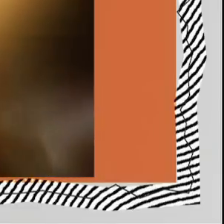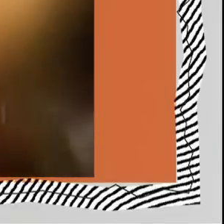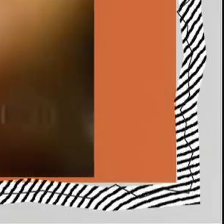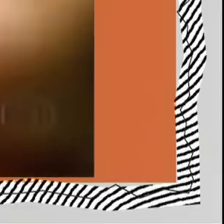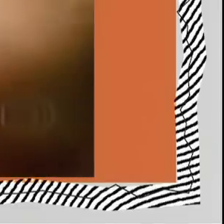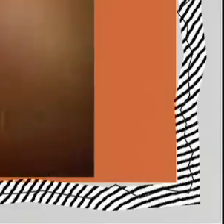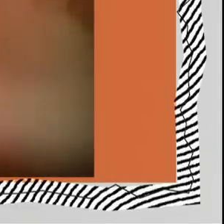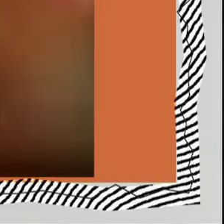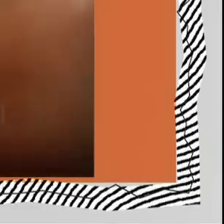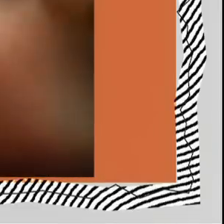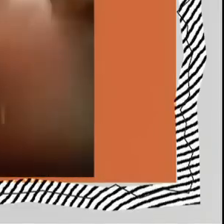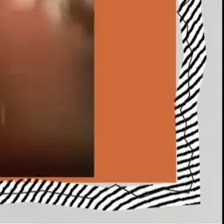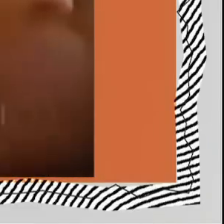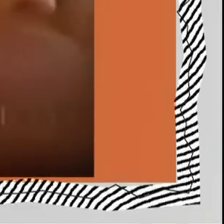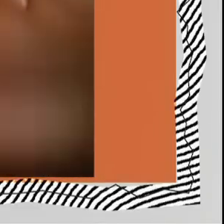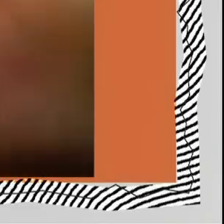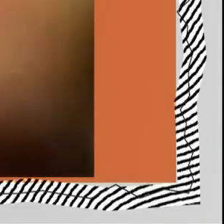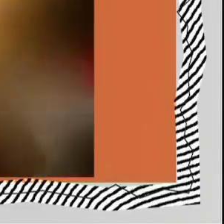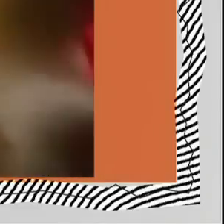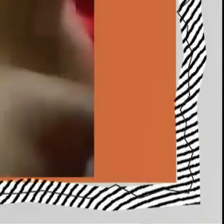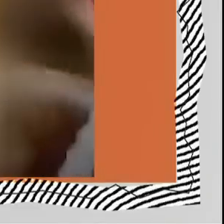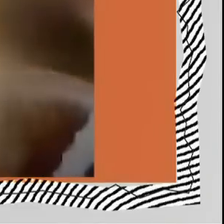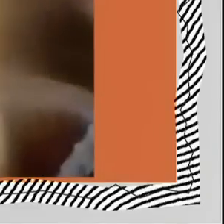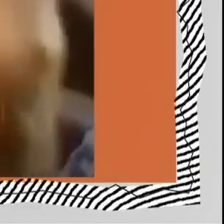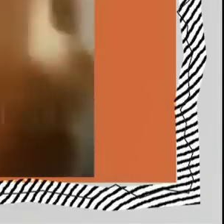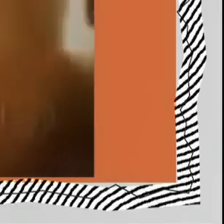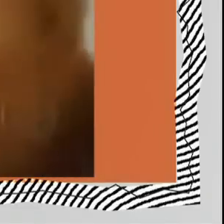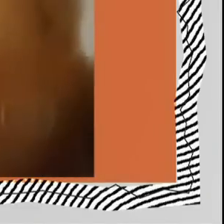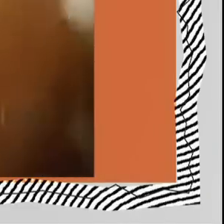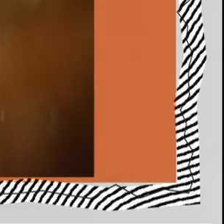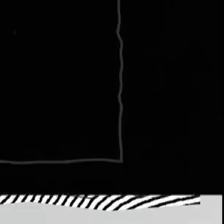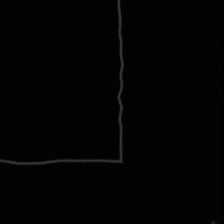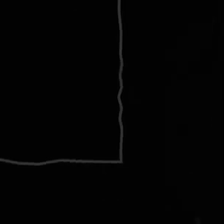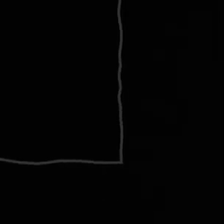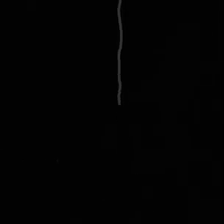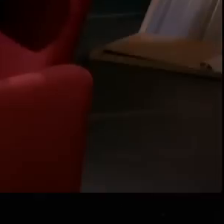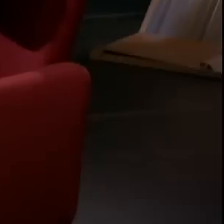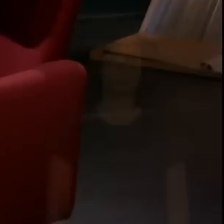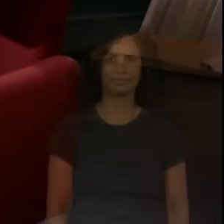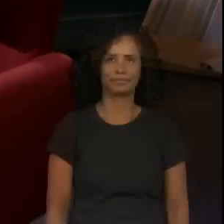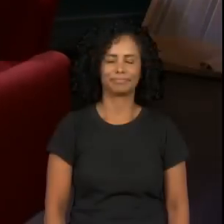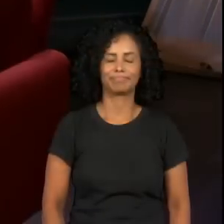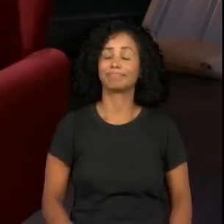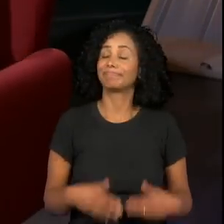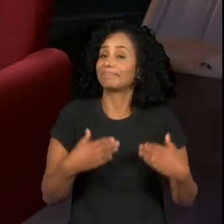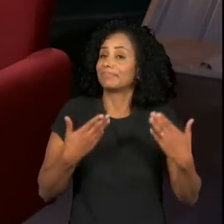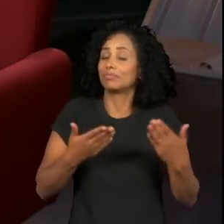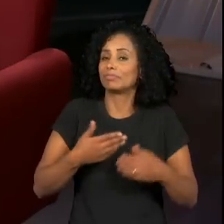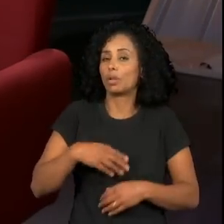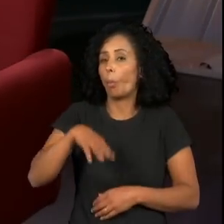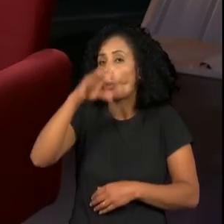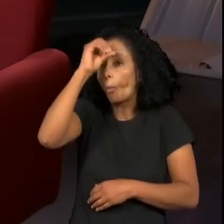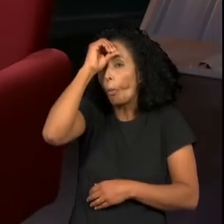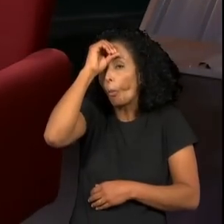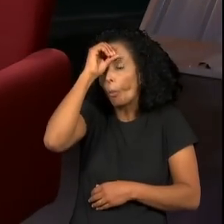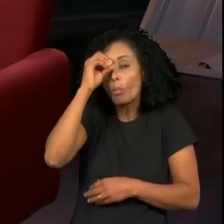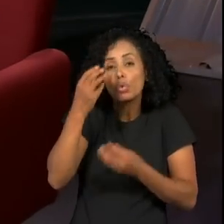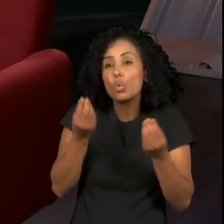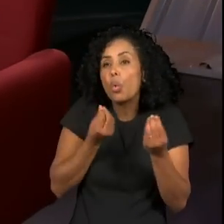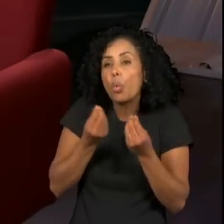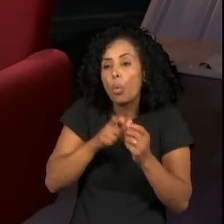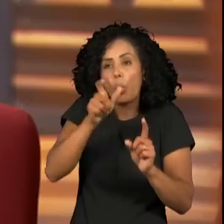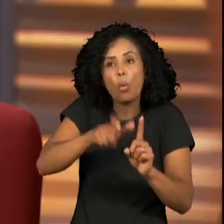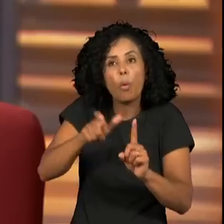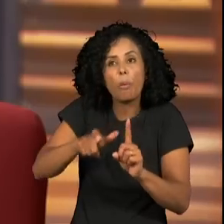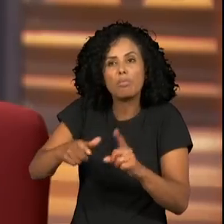que é maconha. Quando alguém tá fumando maconha, ele uma mancinha de maconha. Eu não sabia qual ia ser a reação